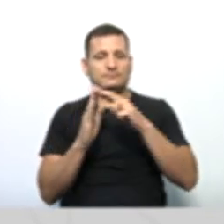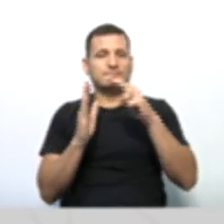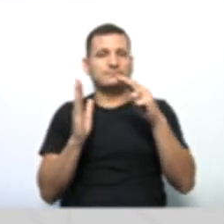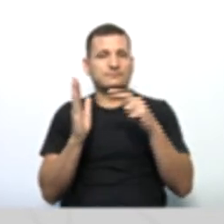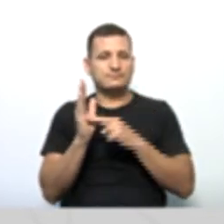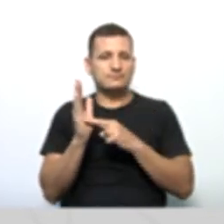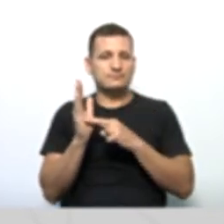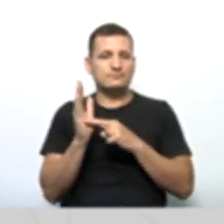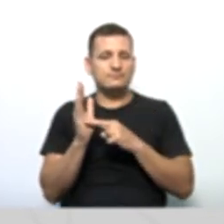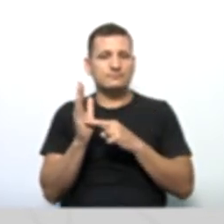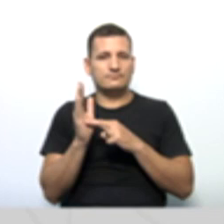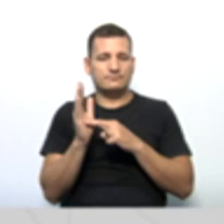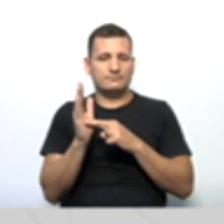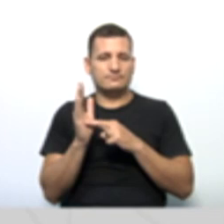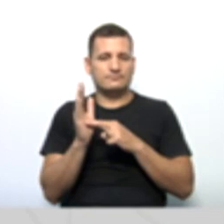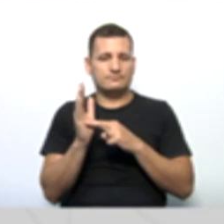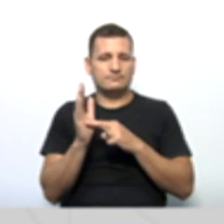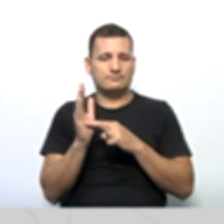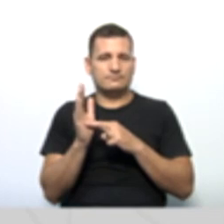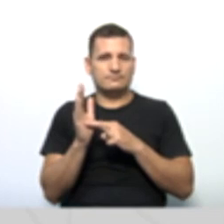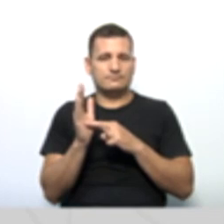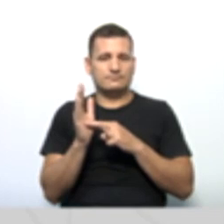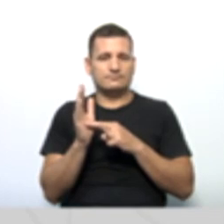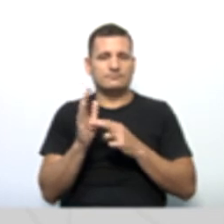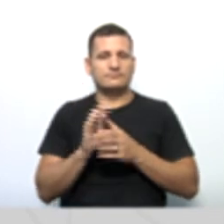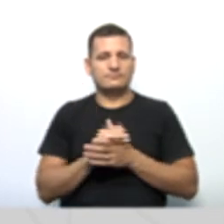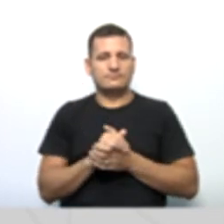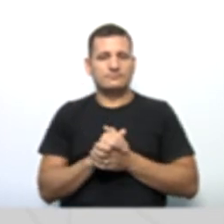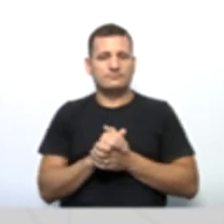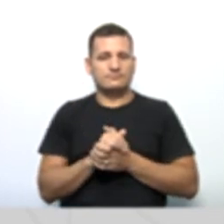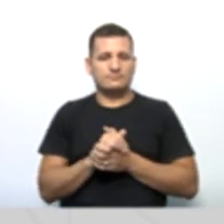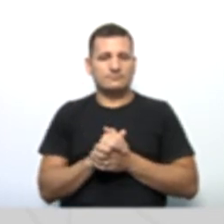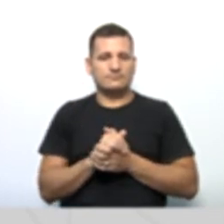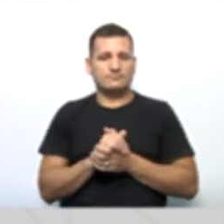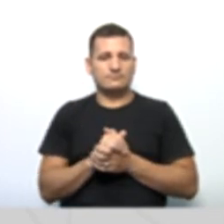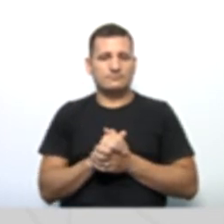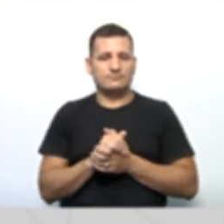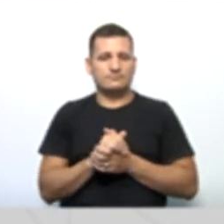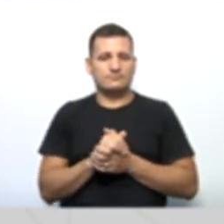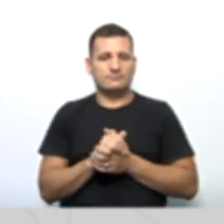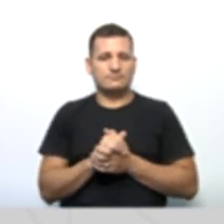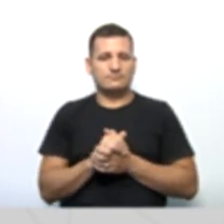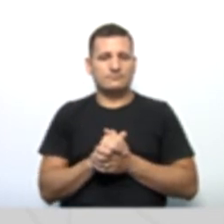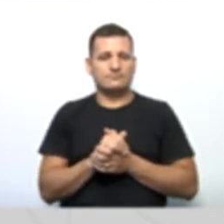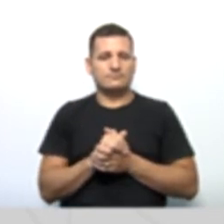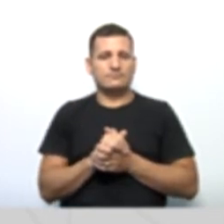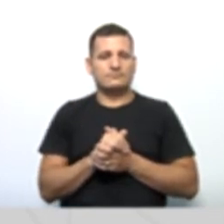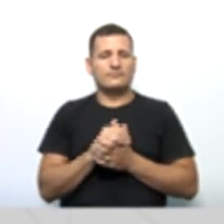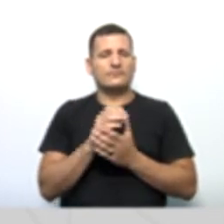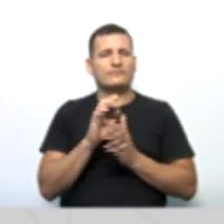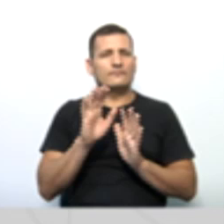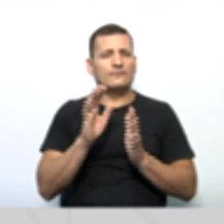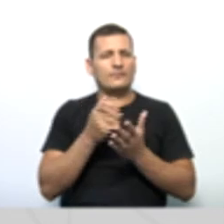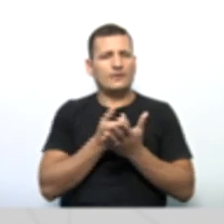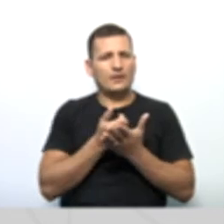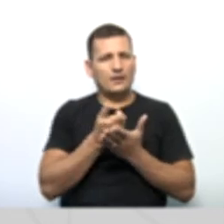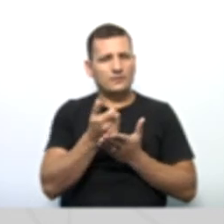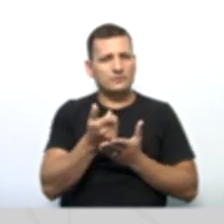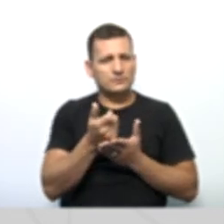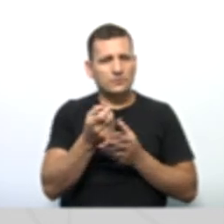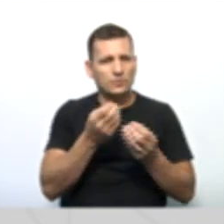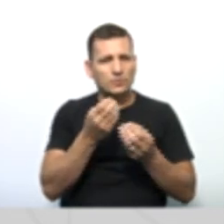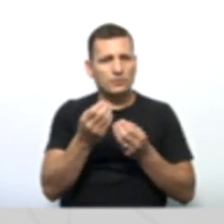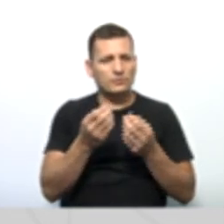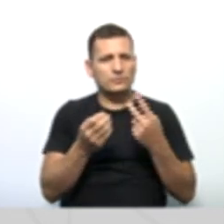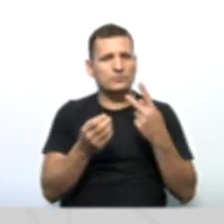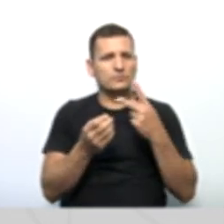ele é uma regra de ação. E ele diz assim, ó, age de tal modo que a tua